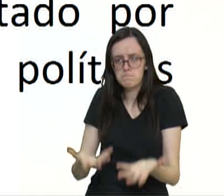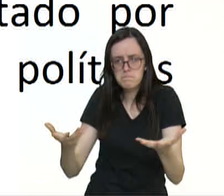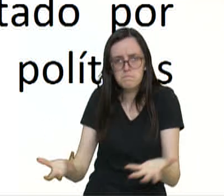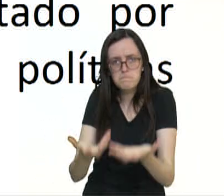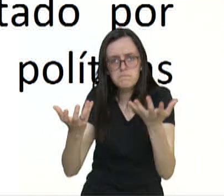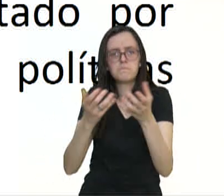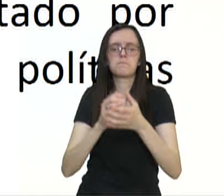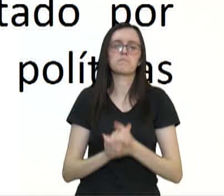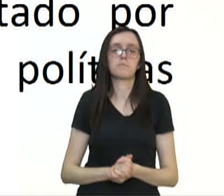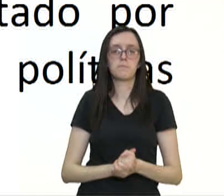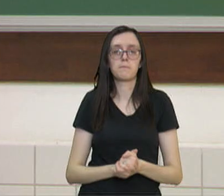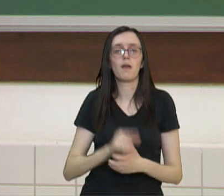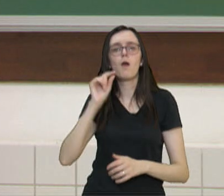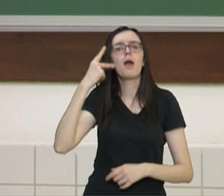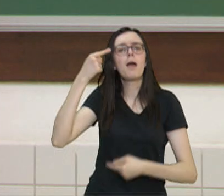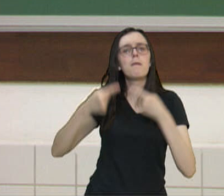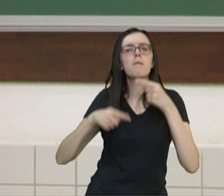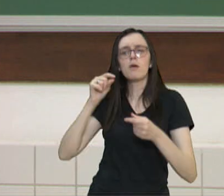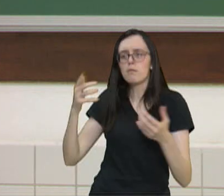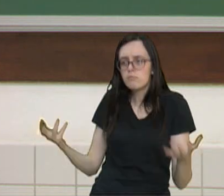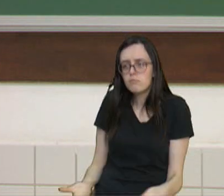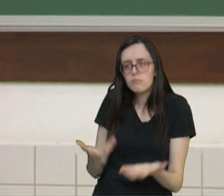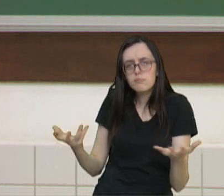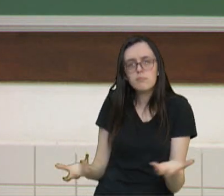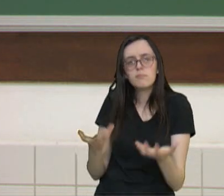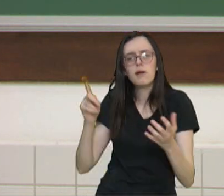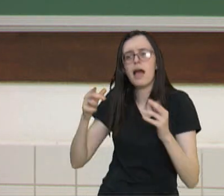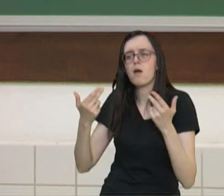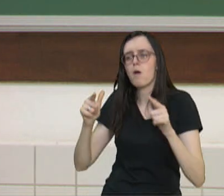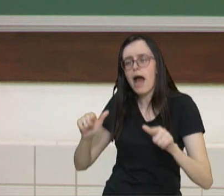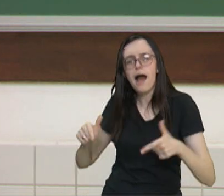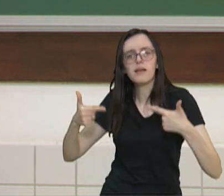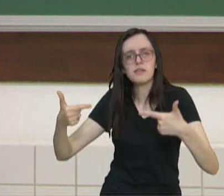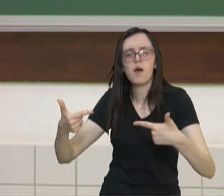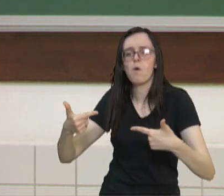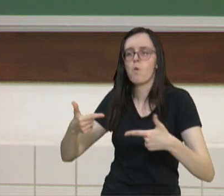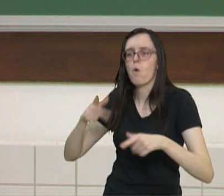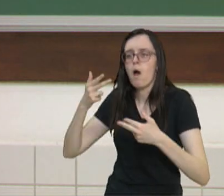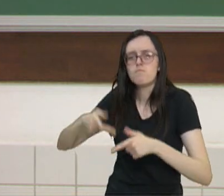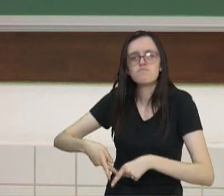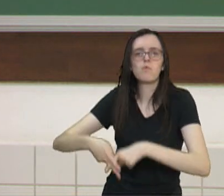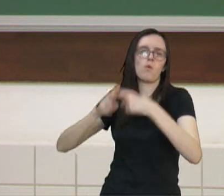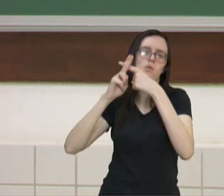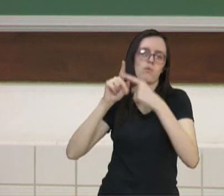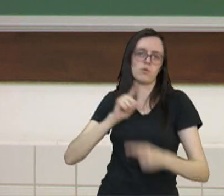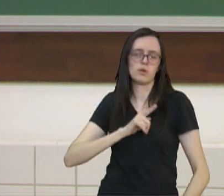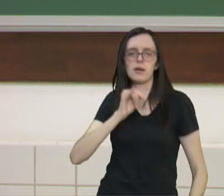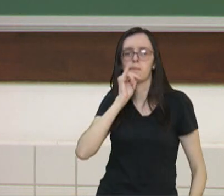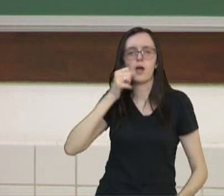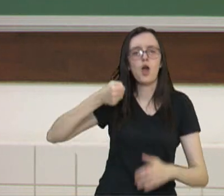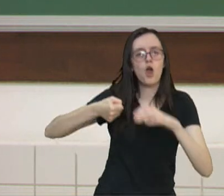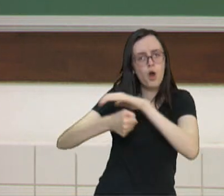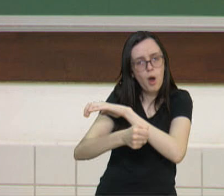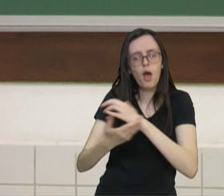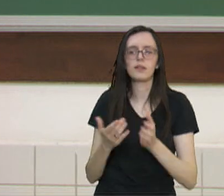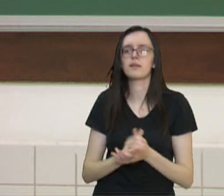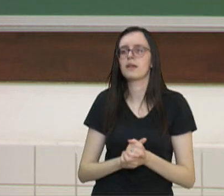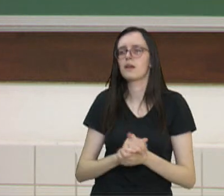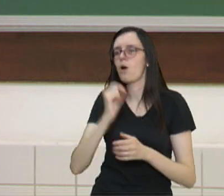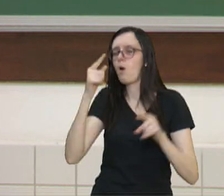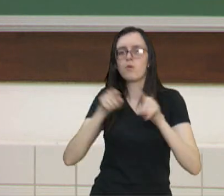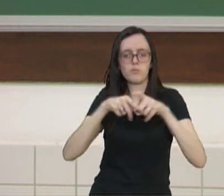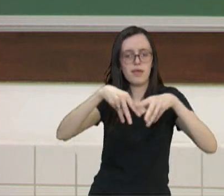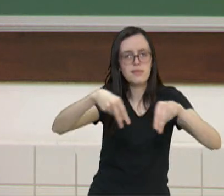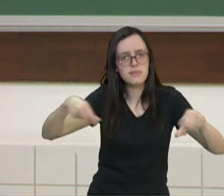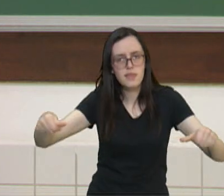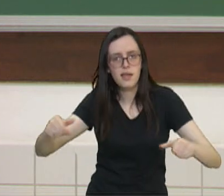políticas afirmativas são essas ações de reparação mesmo. Um exemplo são as cotas sociais ou a própria demarcação das